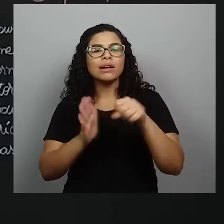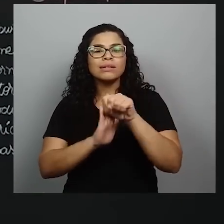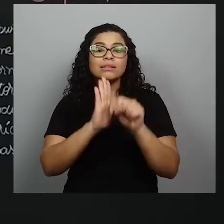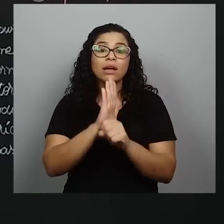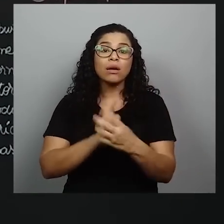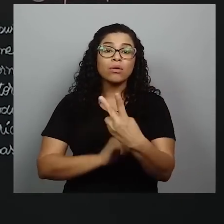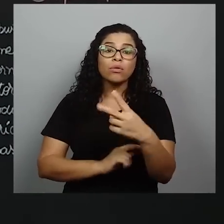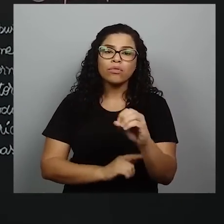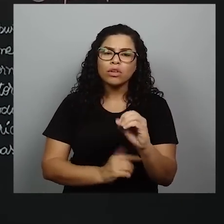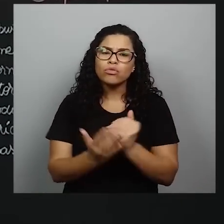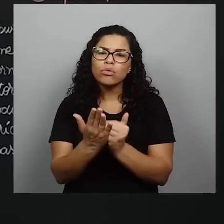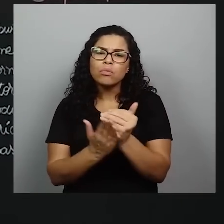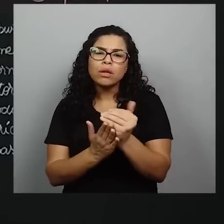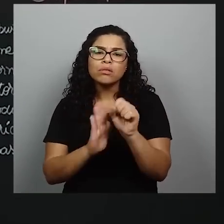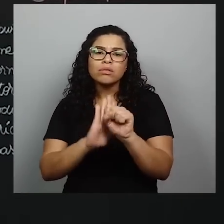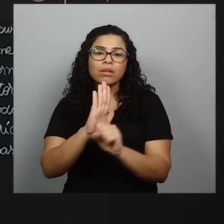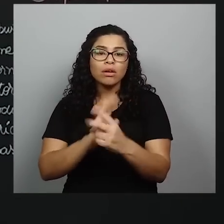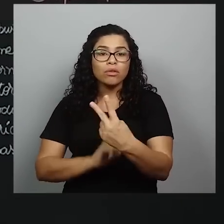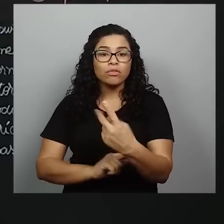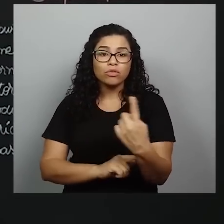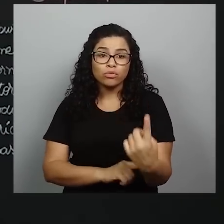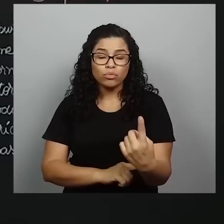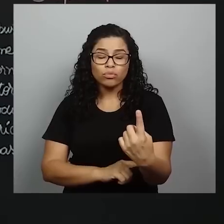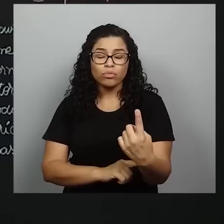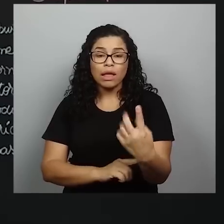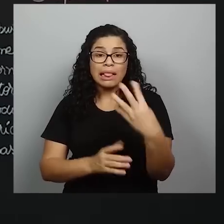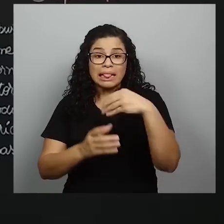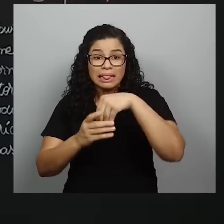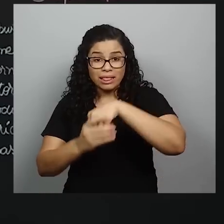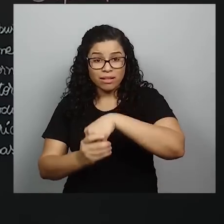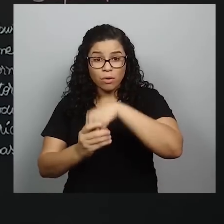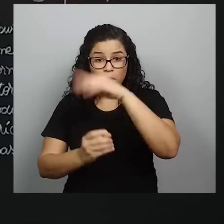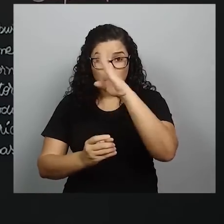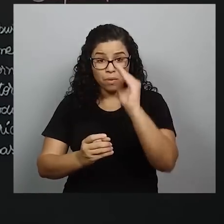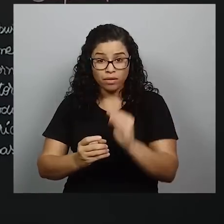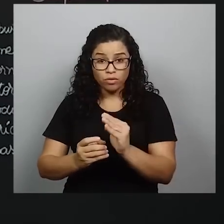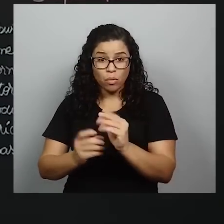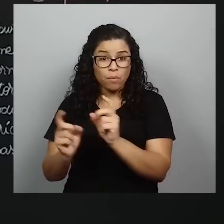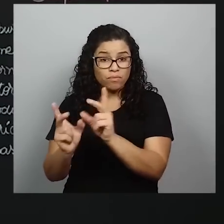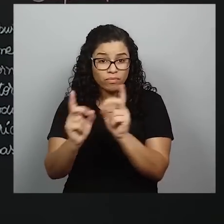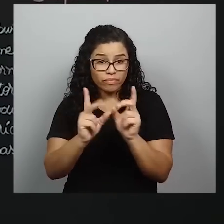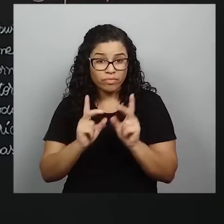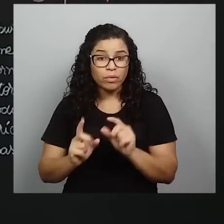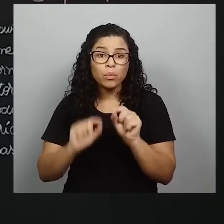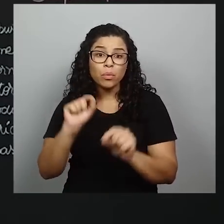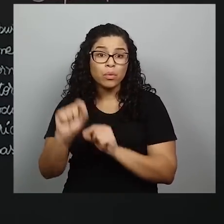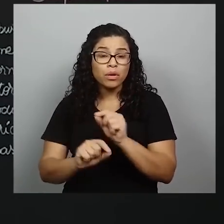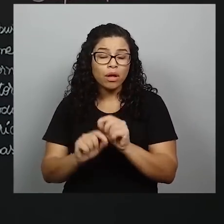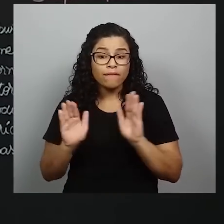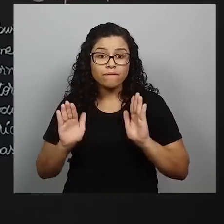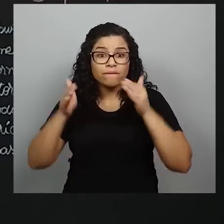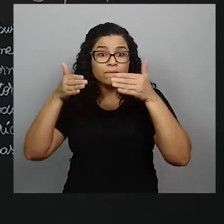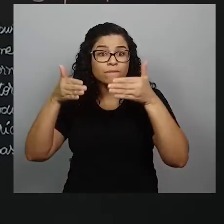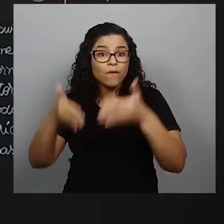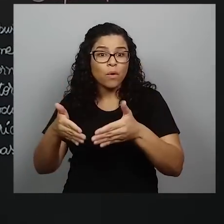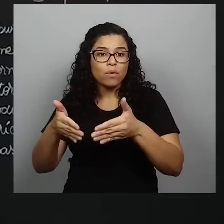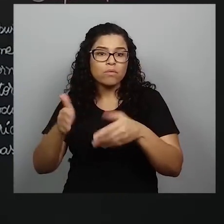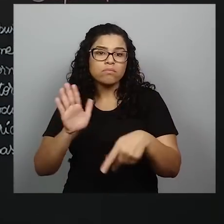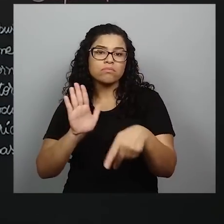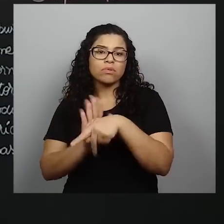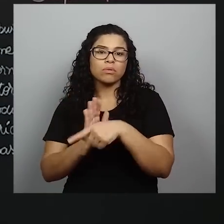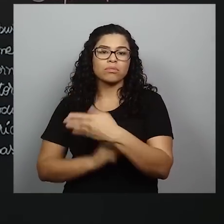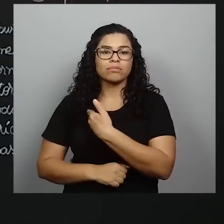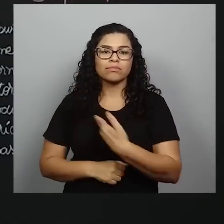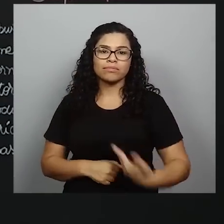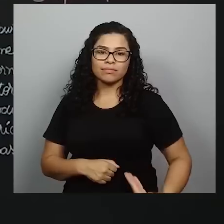início do século XXI, o comércio interno brasileiro, ele tem focado sempre a iniciativas do